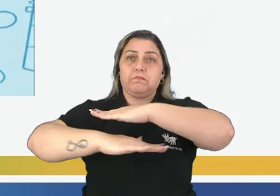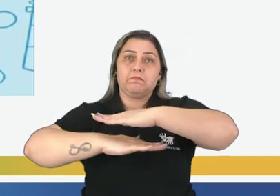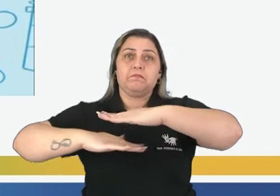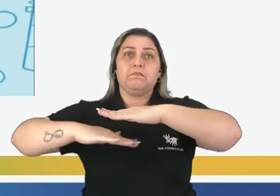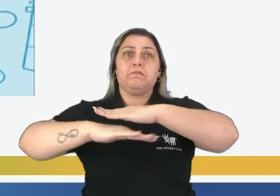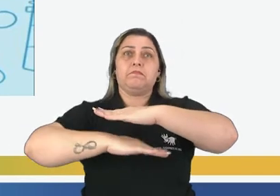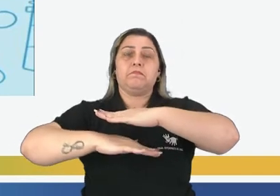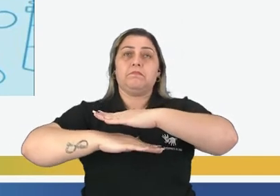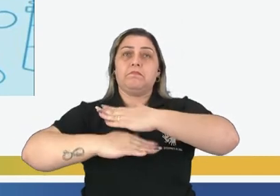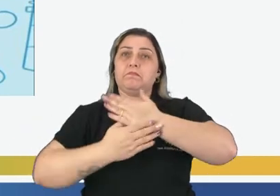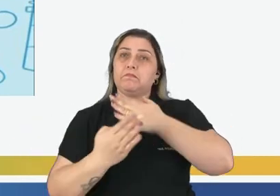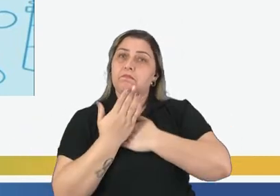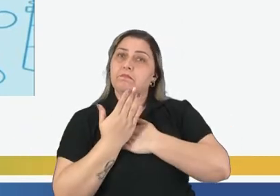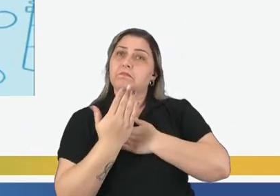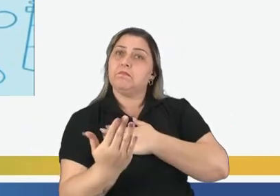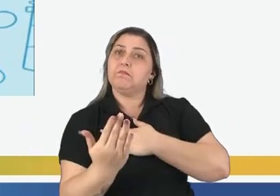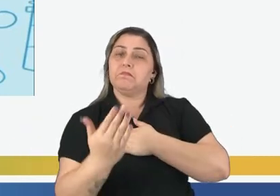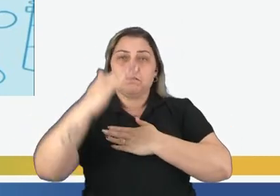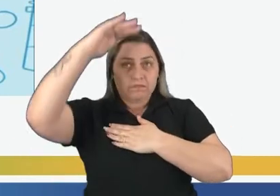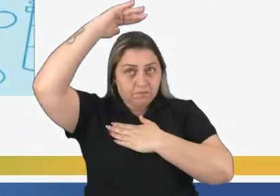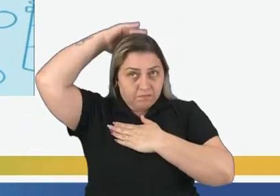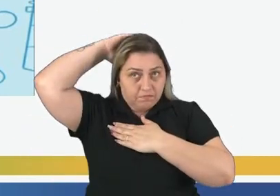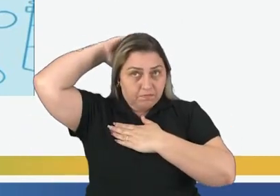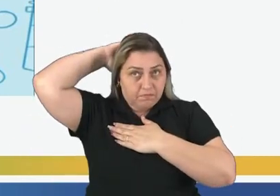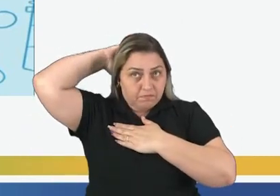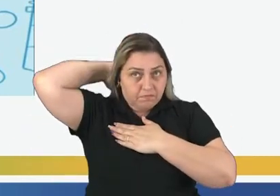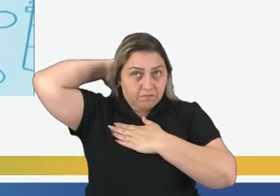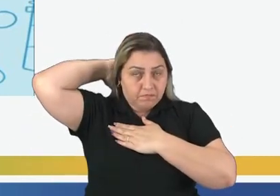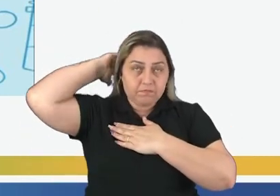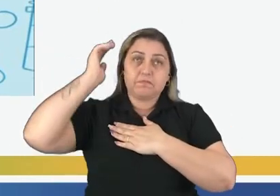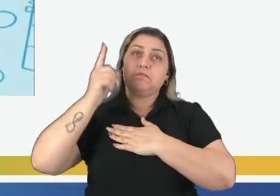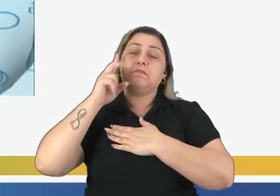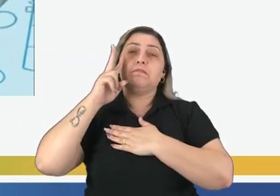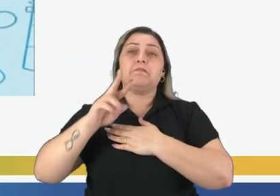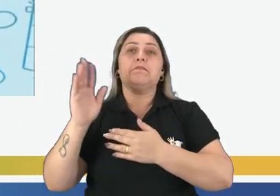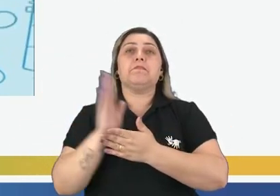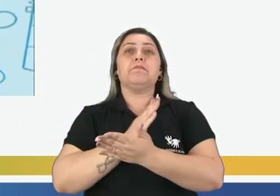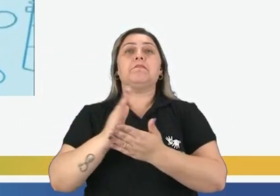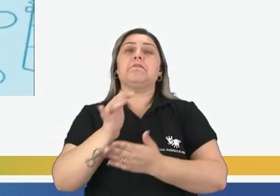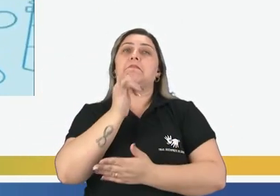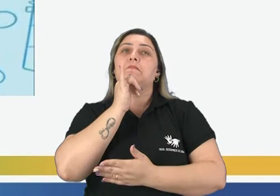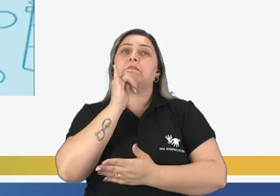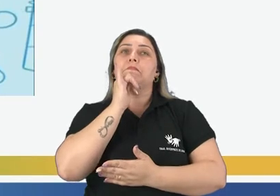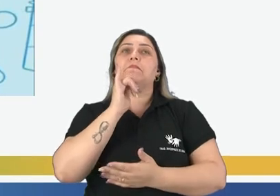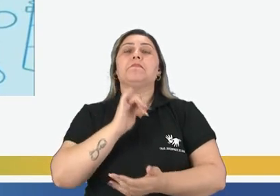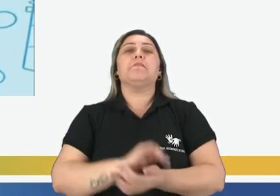embaixo, na frente e atrás. Vamos ver alguns exemplos?